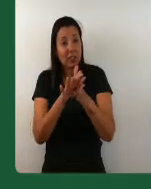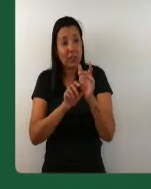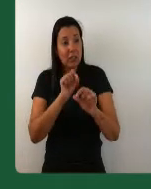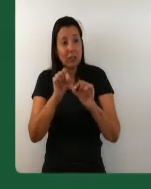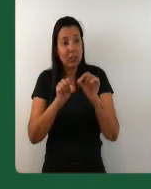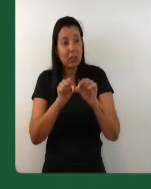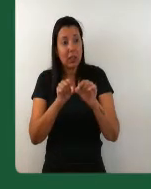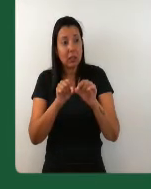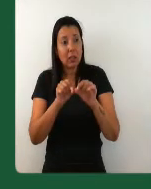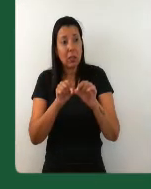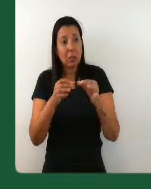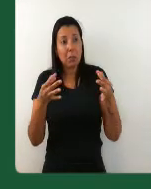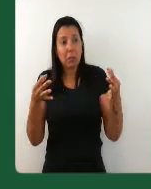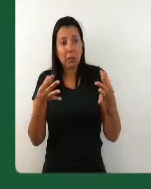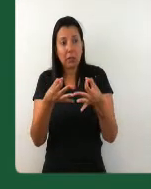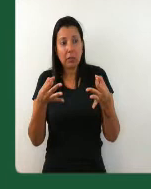oclusão